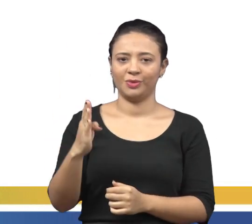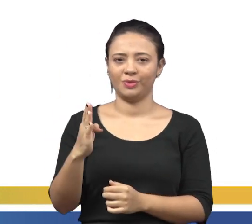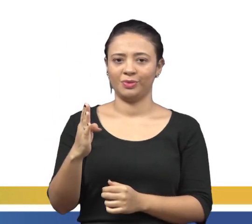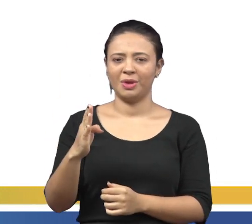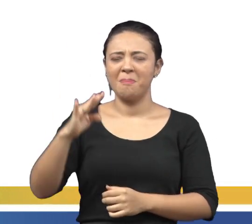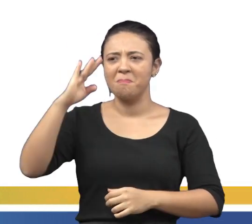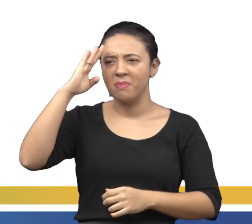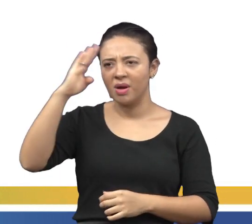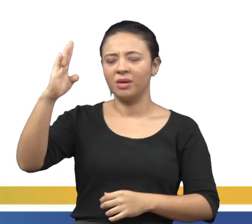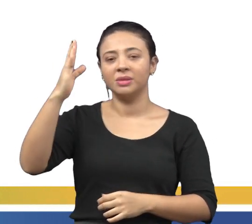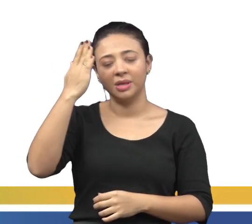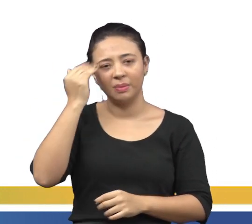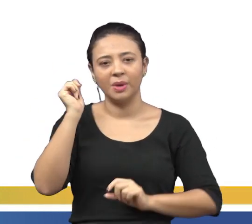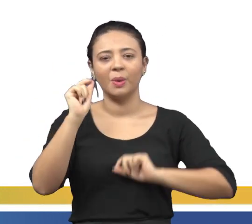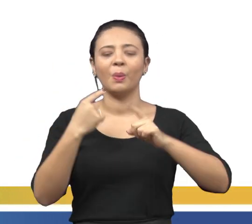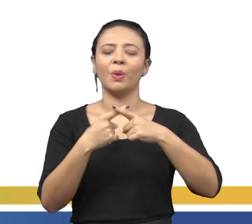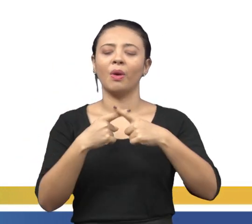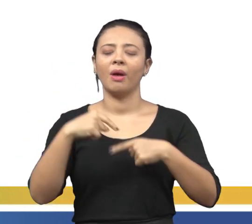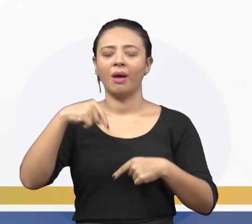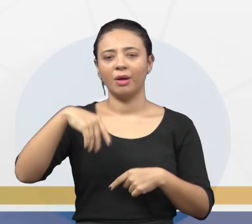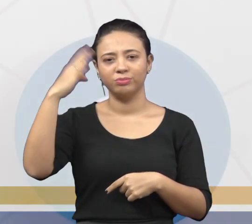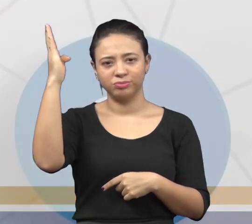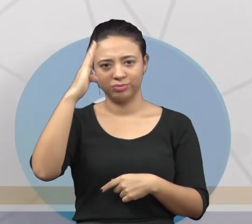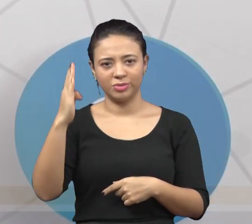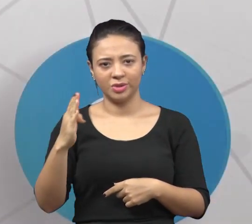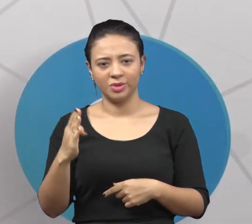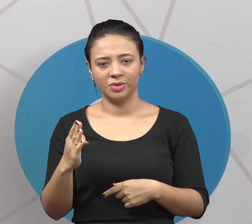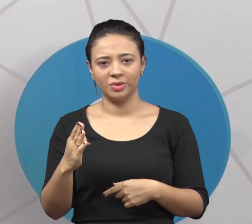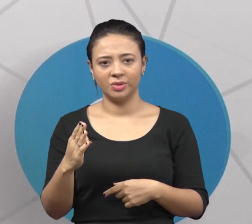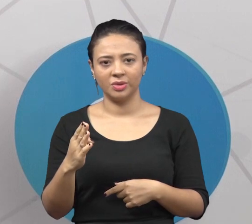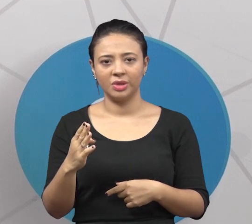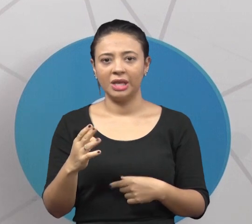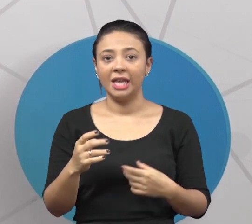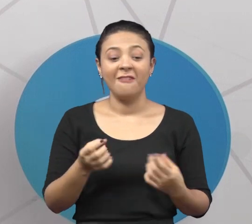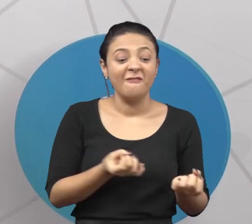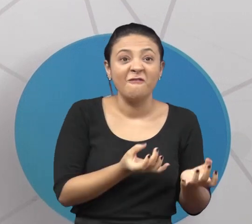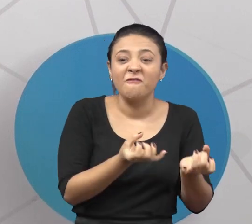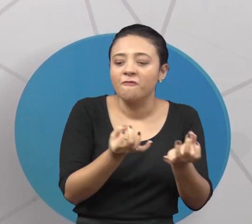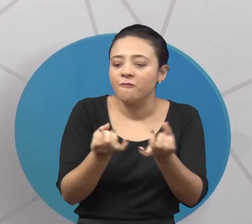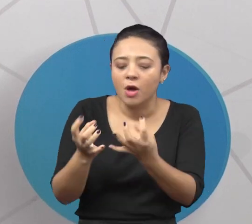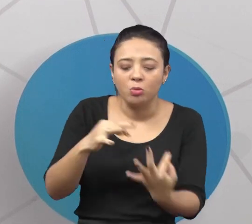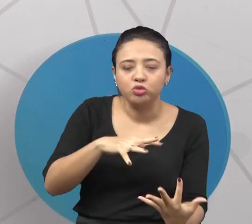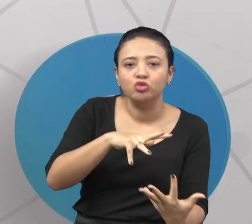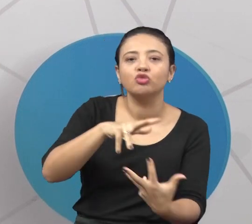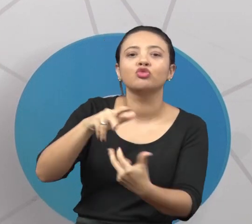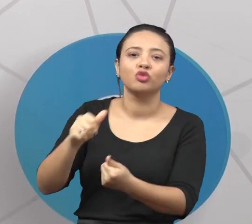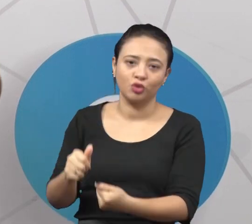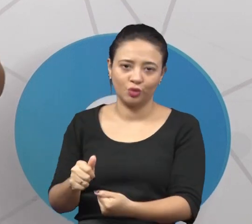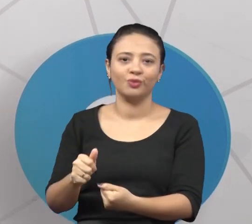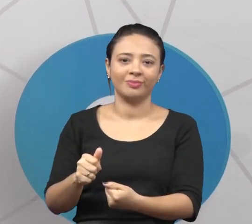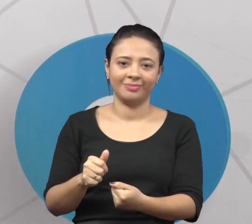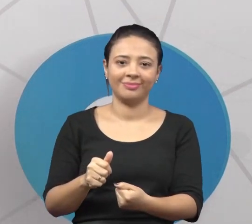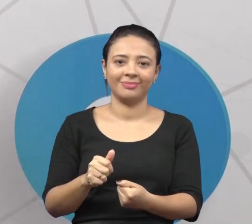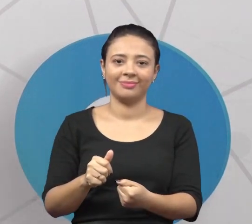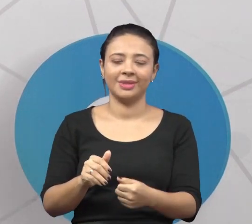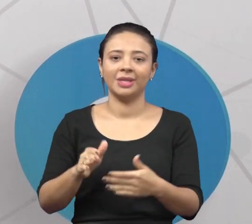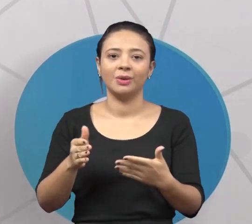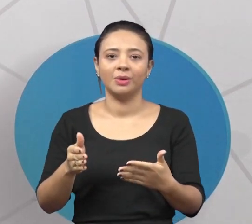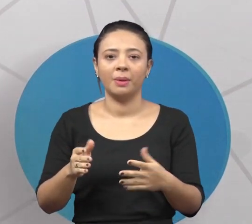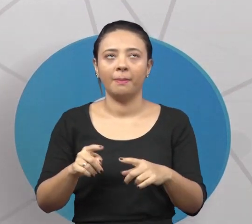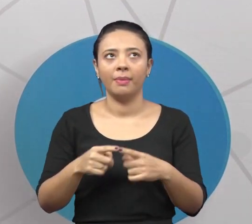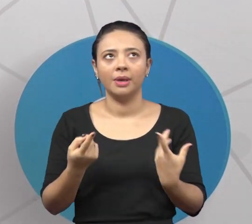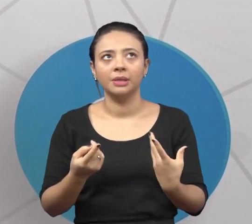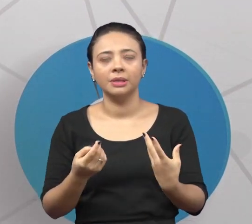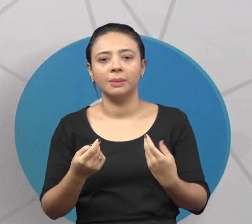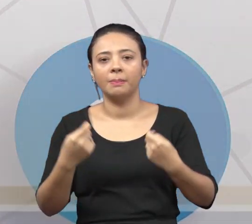o Brasil ele é um grande alimentador do mundo. E para ser um grande alimentador do mundo, tá? Ele tem que ter algumas coisas